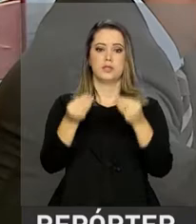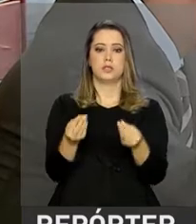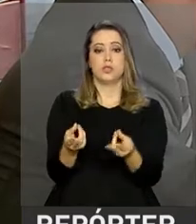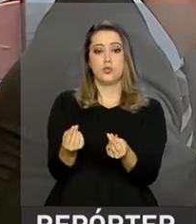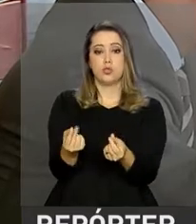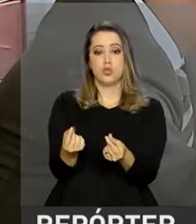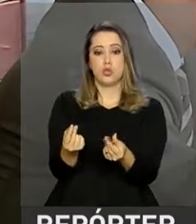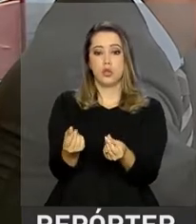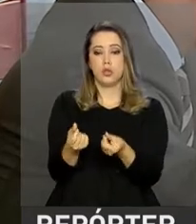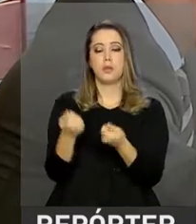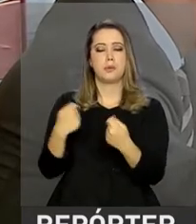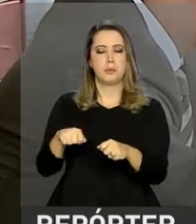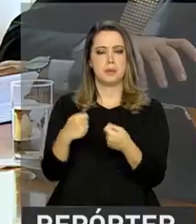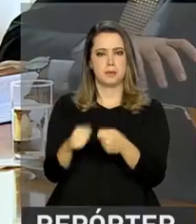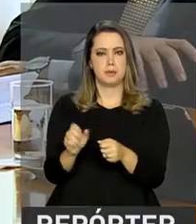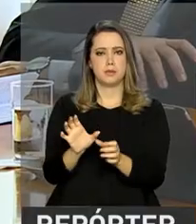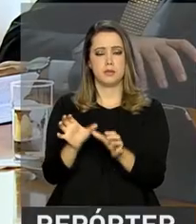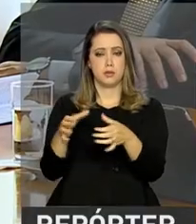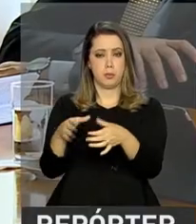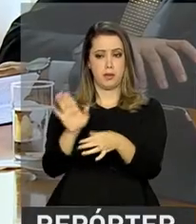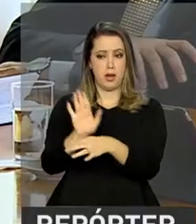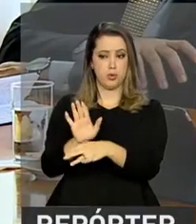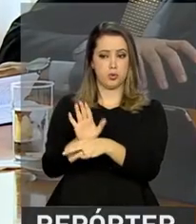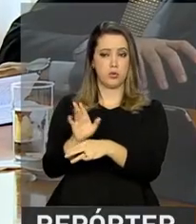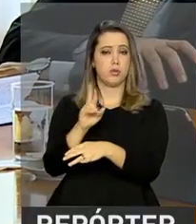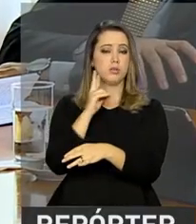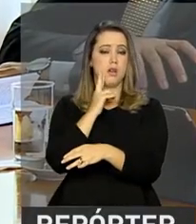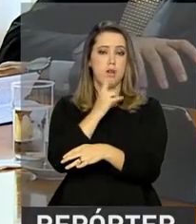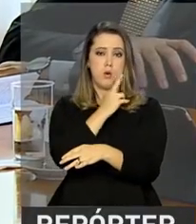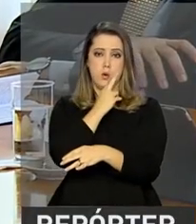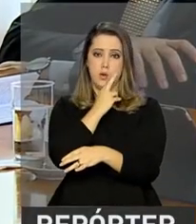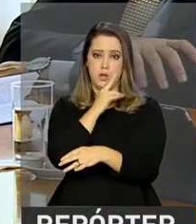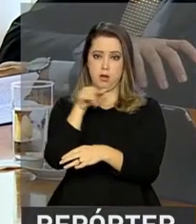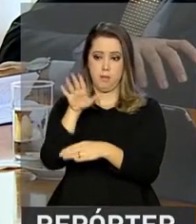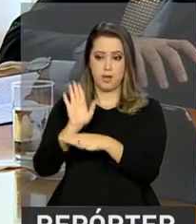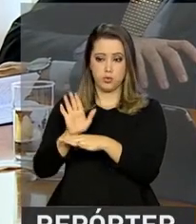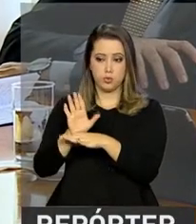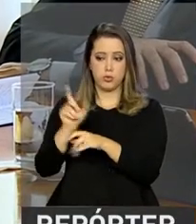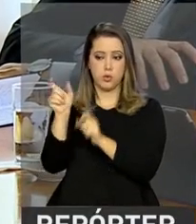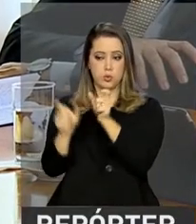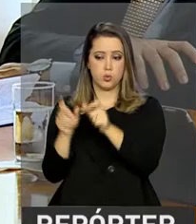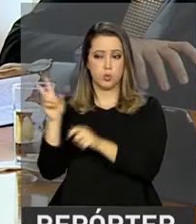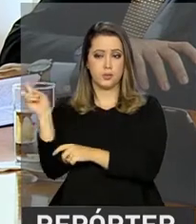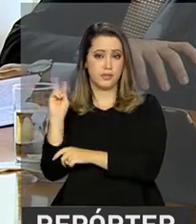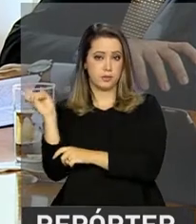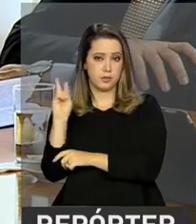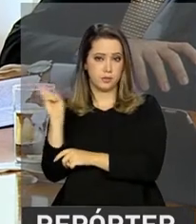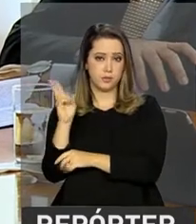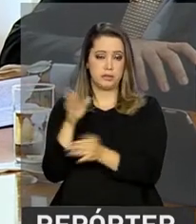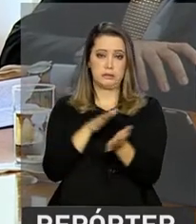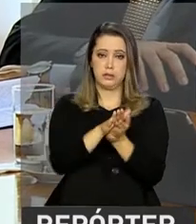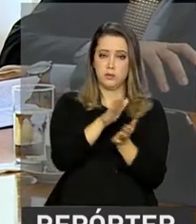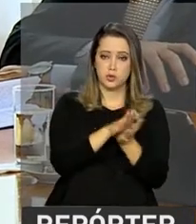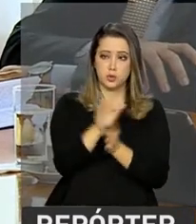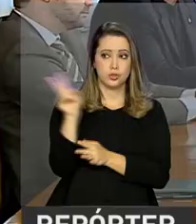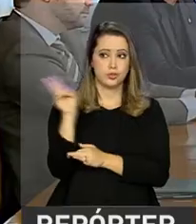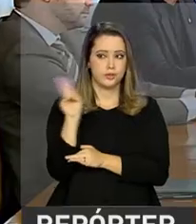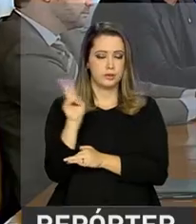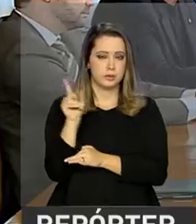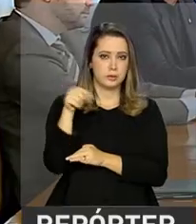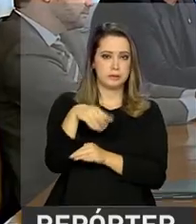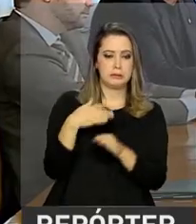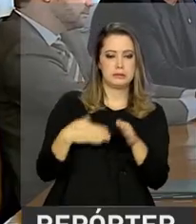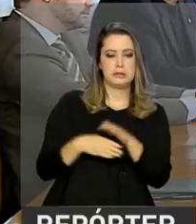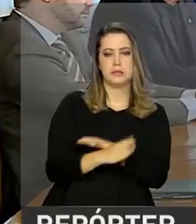federais necessários para auxiliar o estado e os imigrantes que fugiram da crise econômica a política da venezuela o